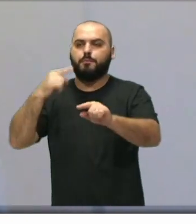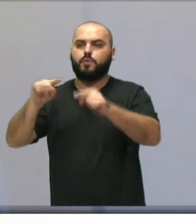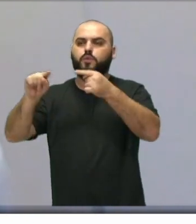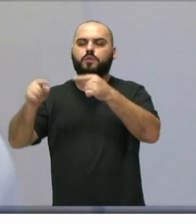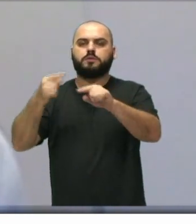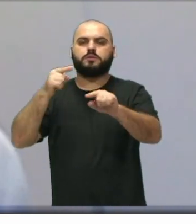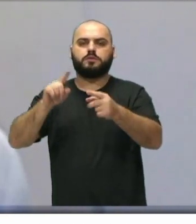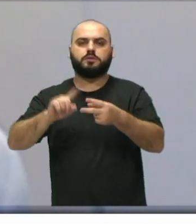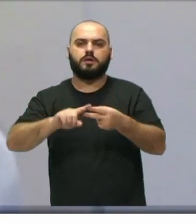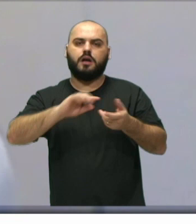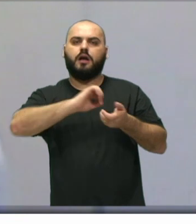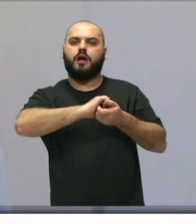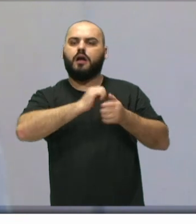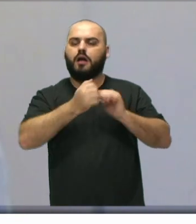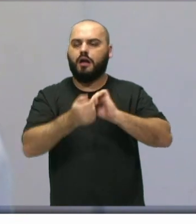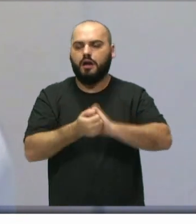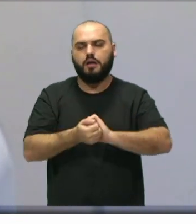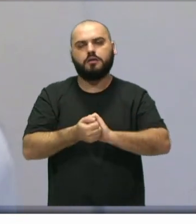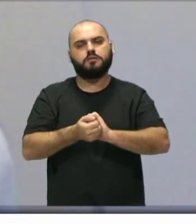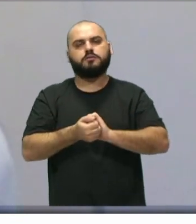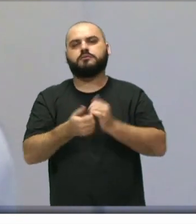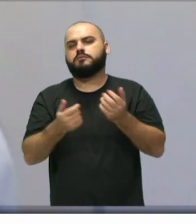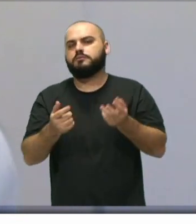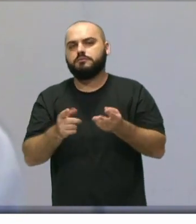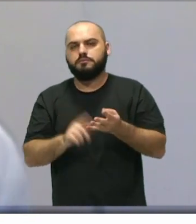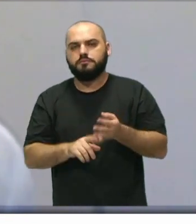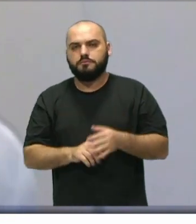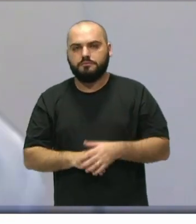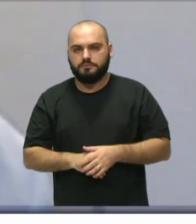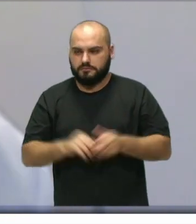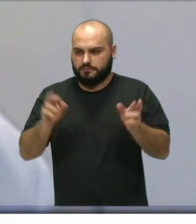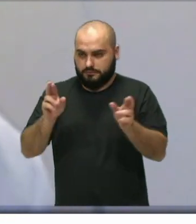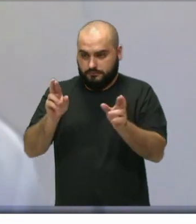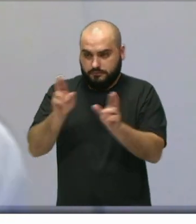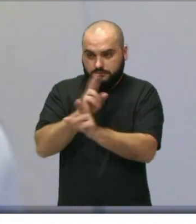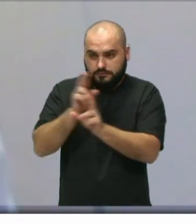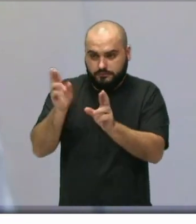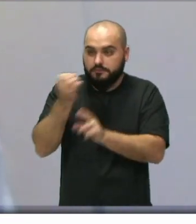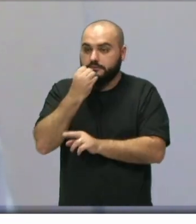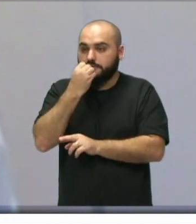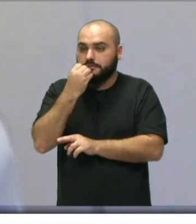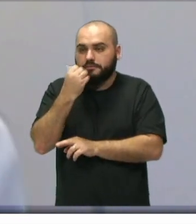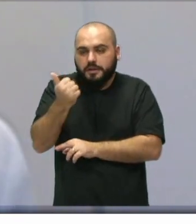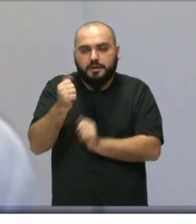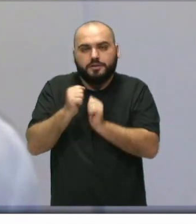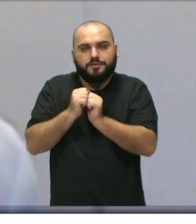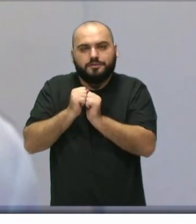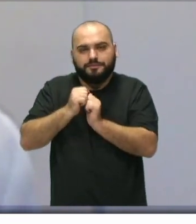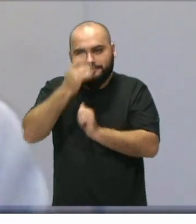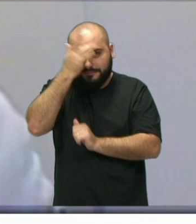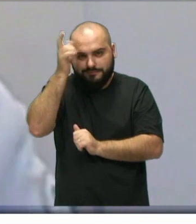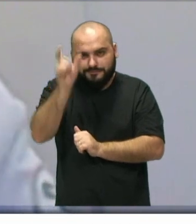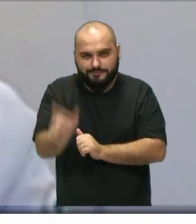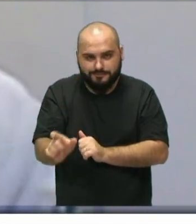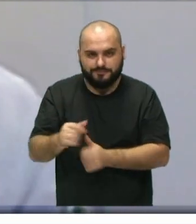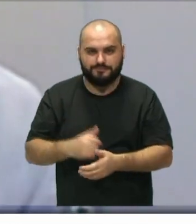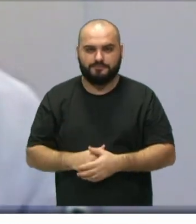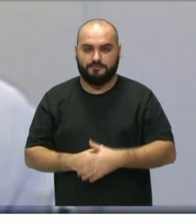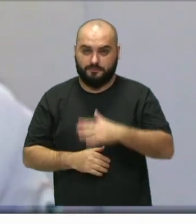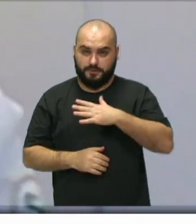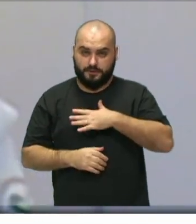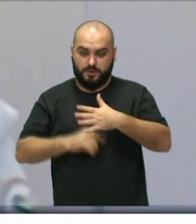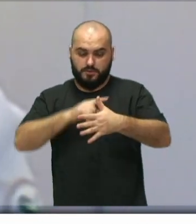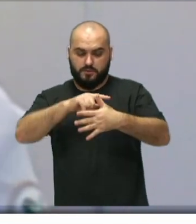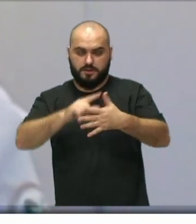Musicoterapia, arte-terapia, se relacionar bem com as pessoas. Eu acho que aqui eu aplico os 5 pilares